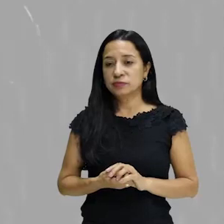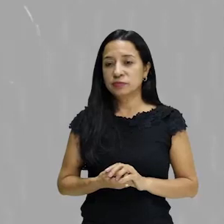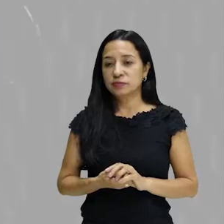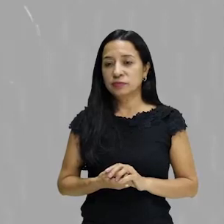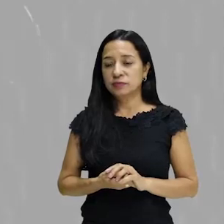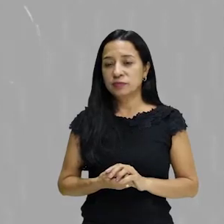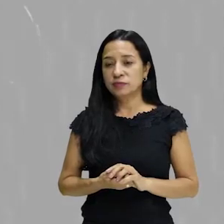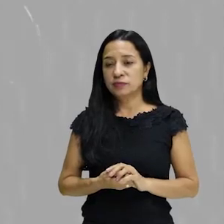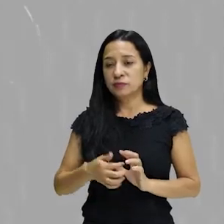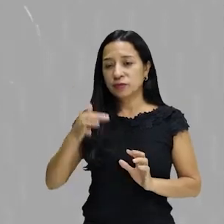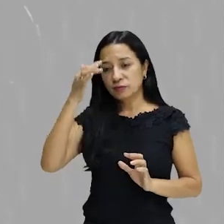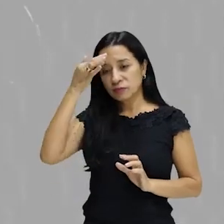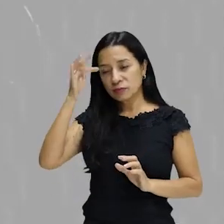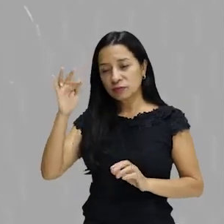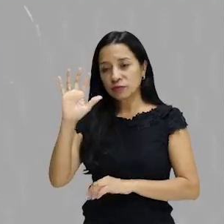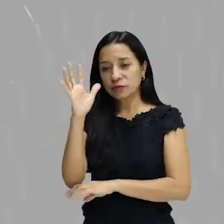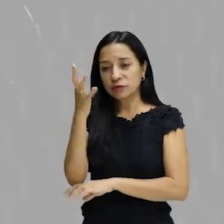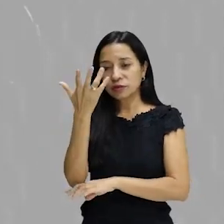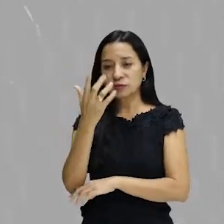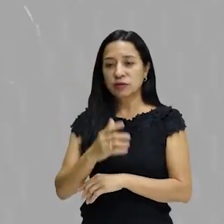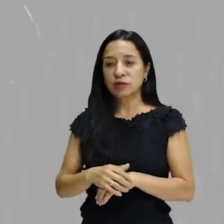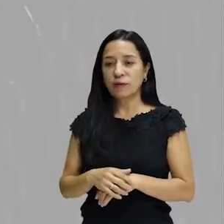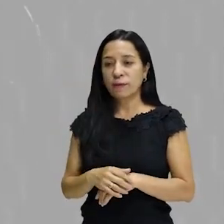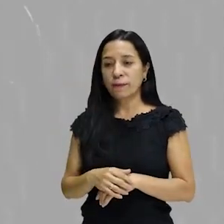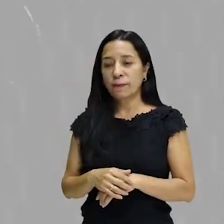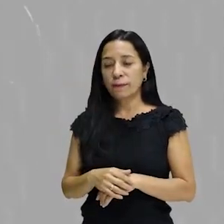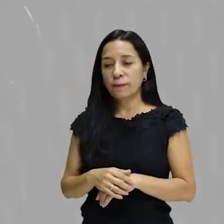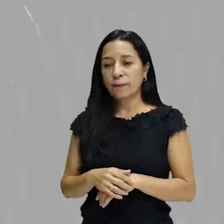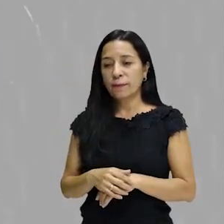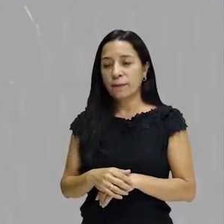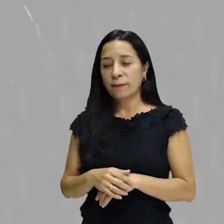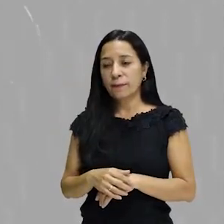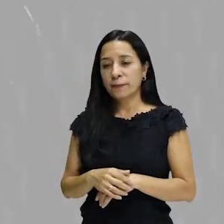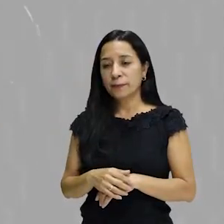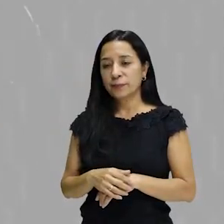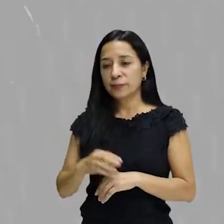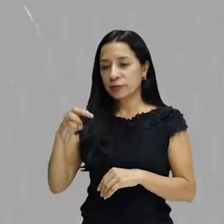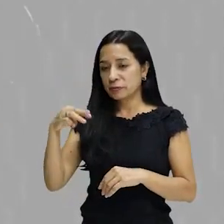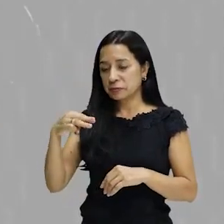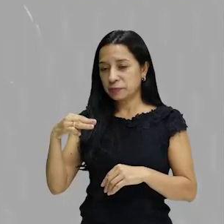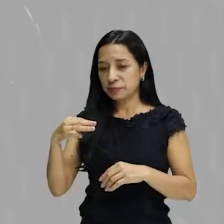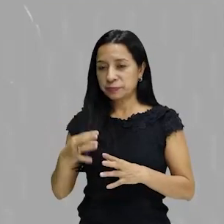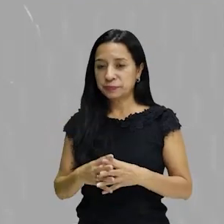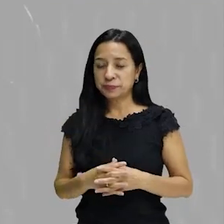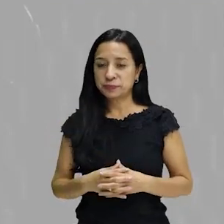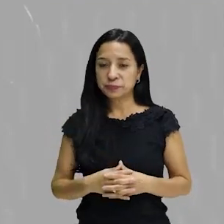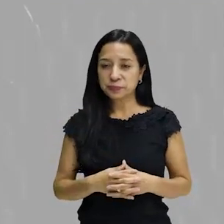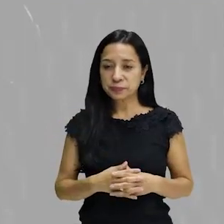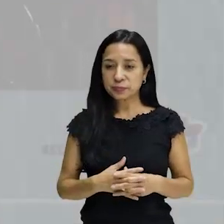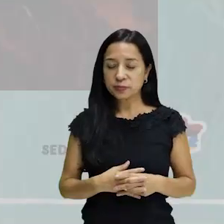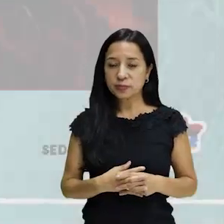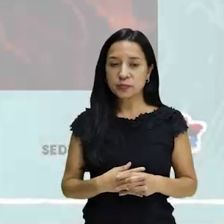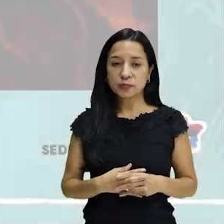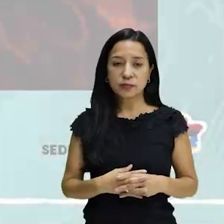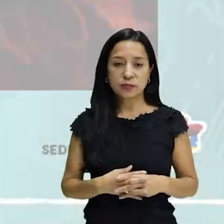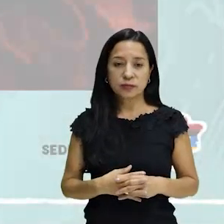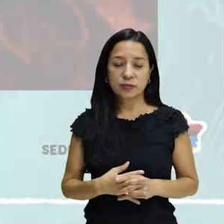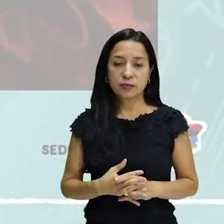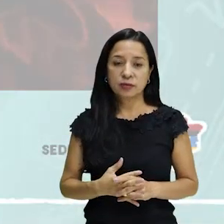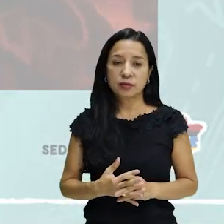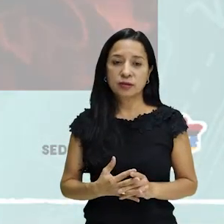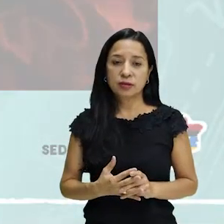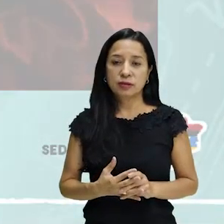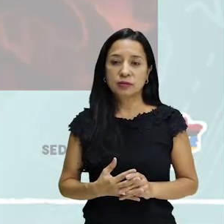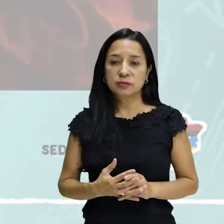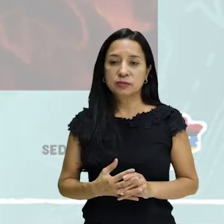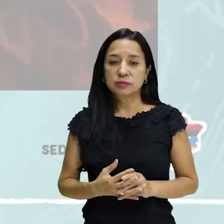A filosofia natural, o Principia matemática, né? Basicamente. Tá ok? Bom, em